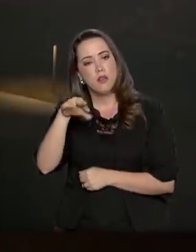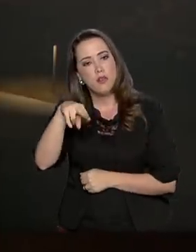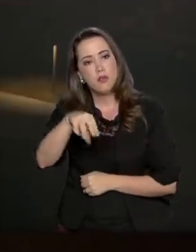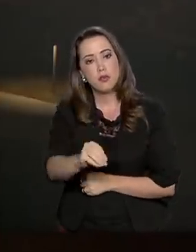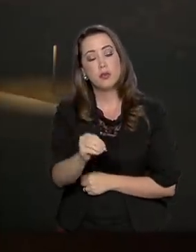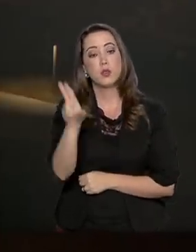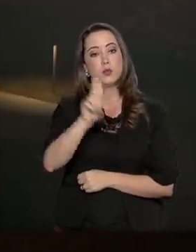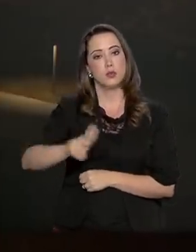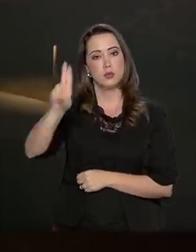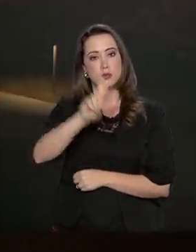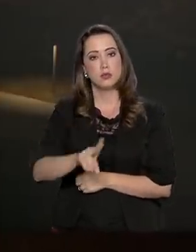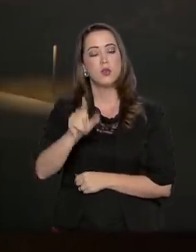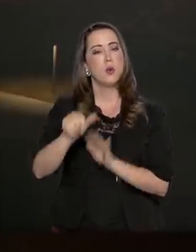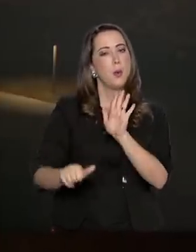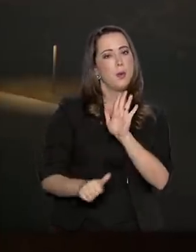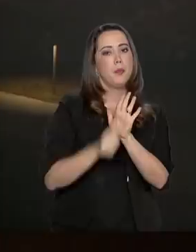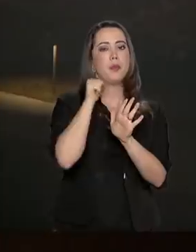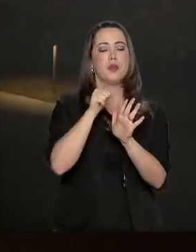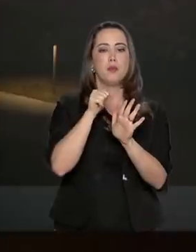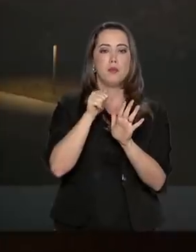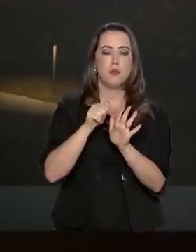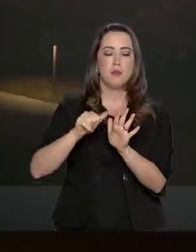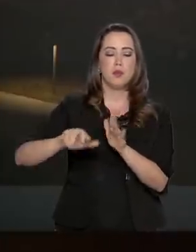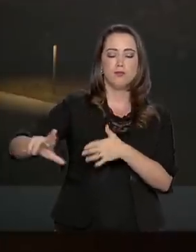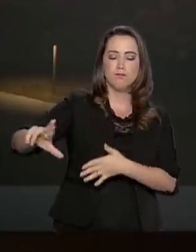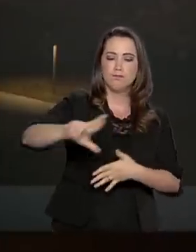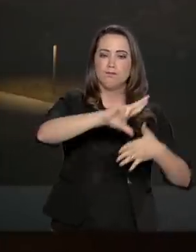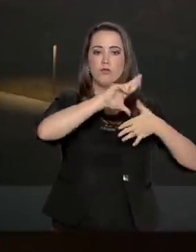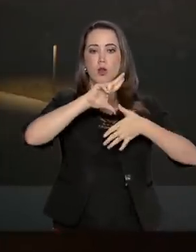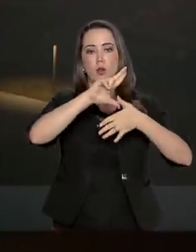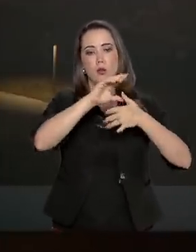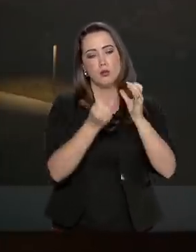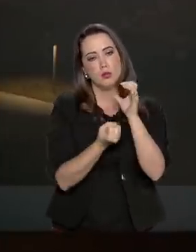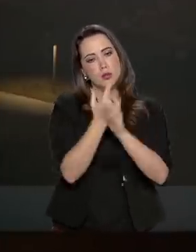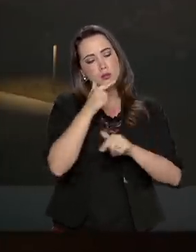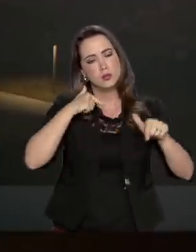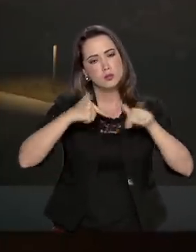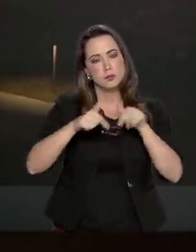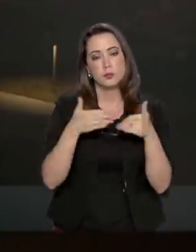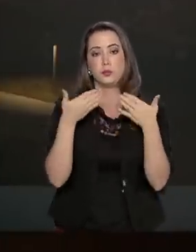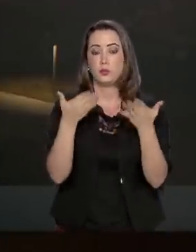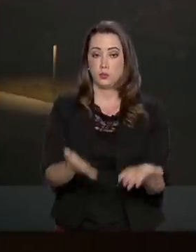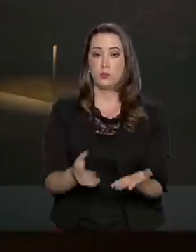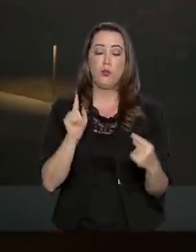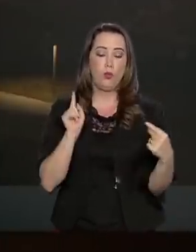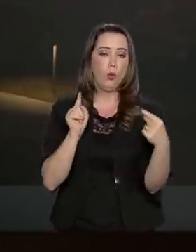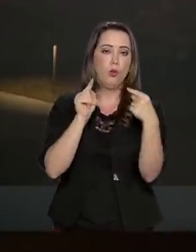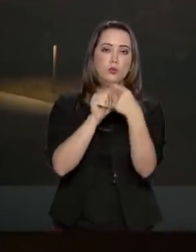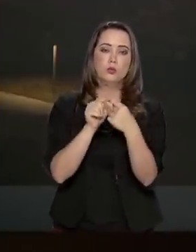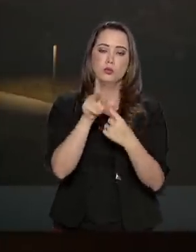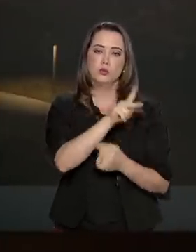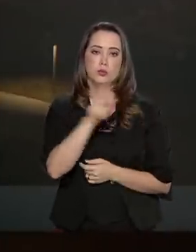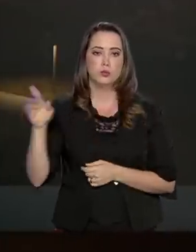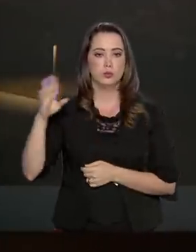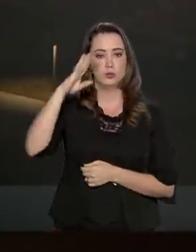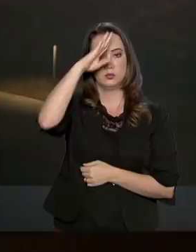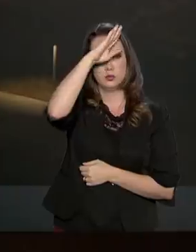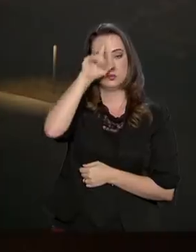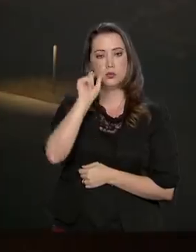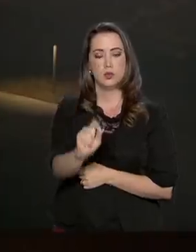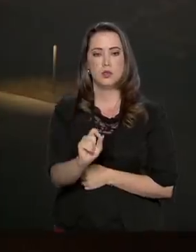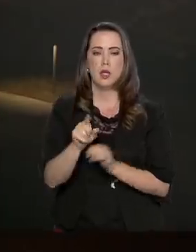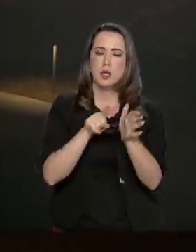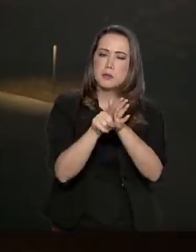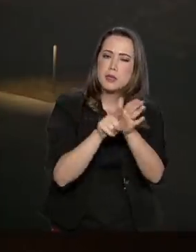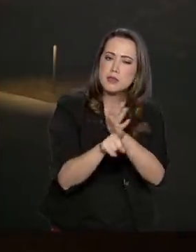Universidade Mackenzie foi o primeiro da América Latina criado para trabalhar com esse material. De acordo com o presidente Jair Bolsonaro,